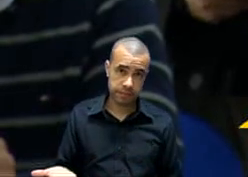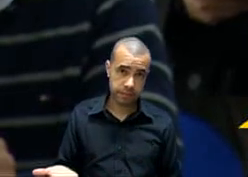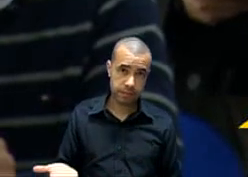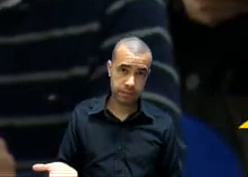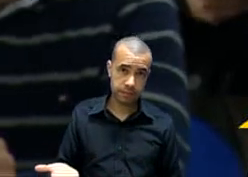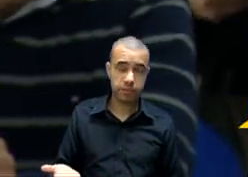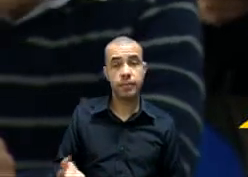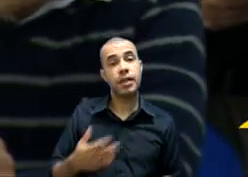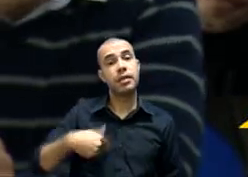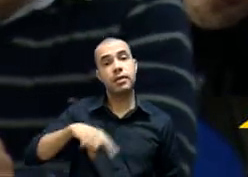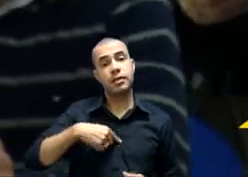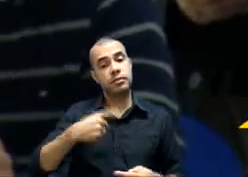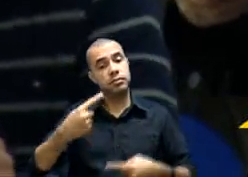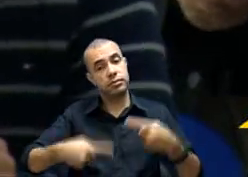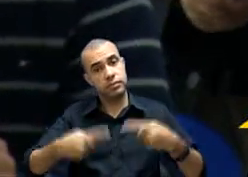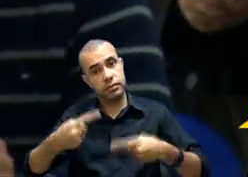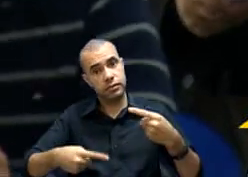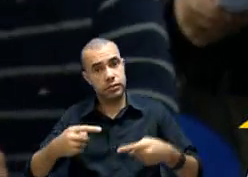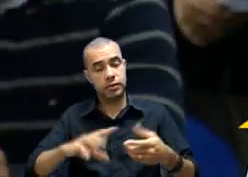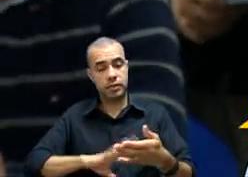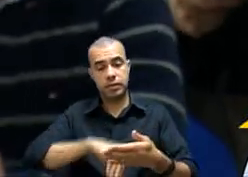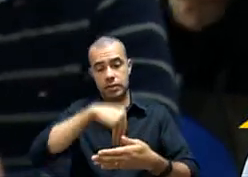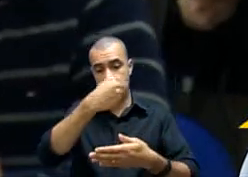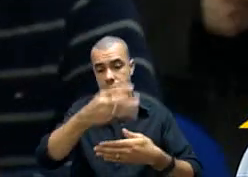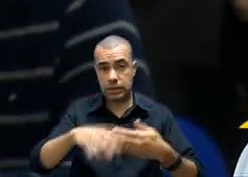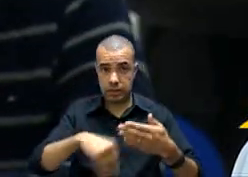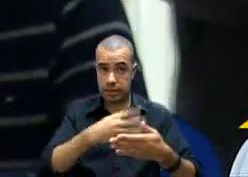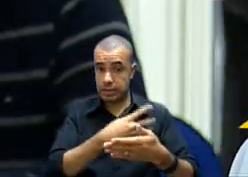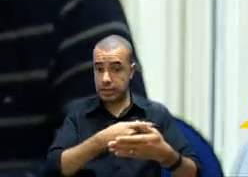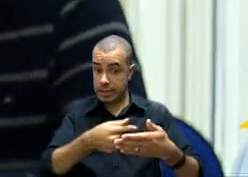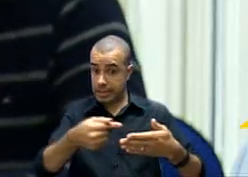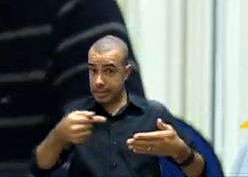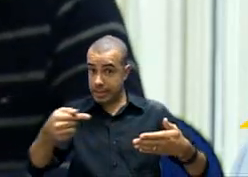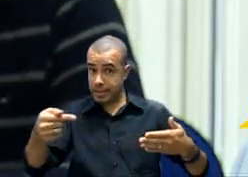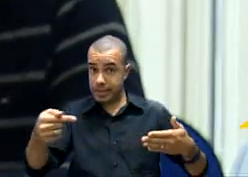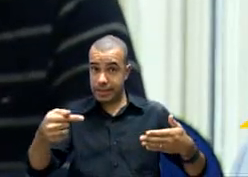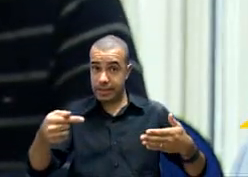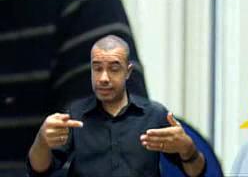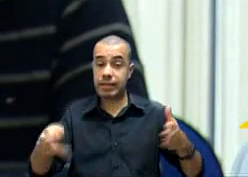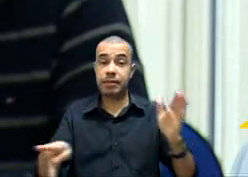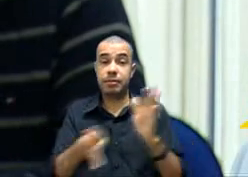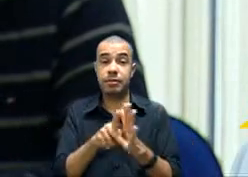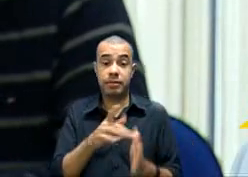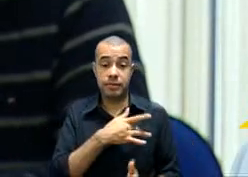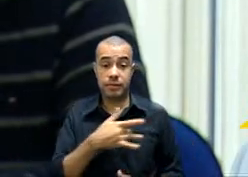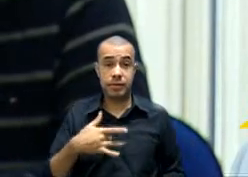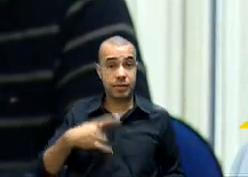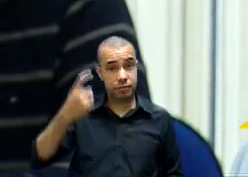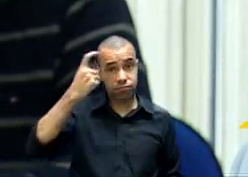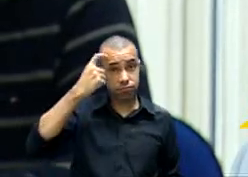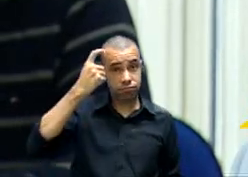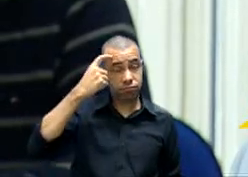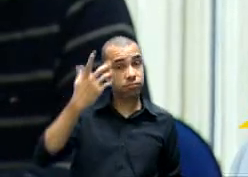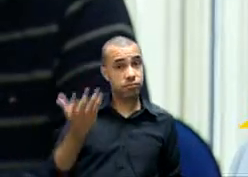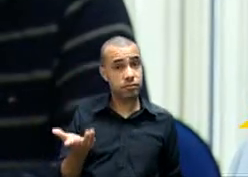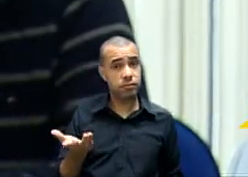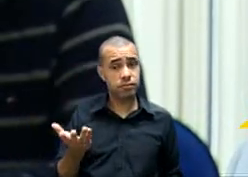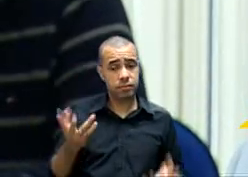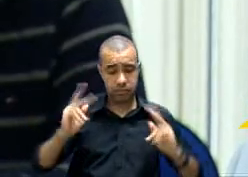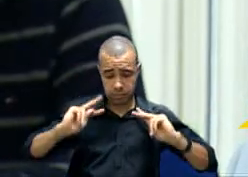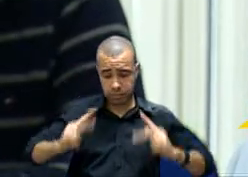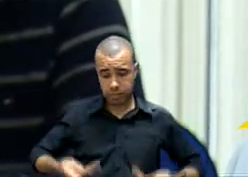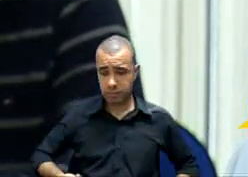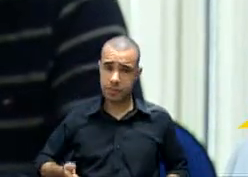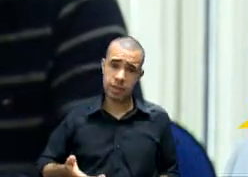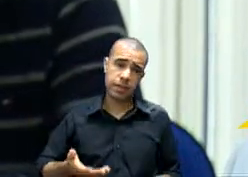debatemos uma Semana Municipal da Saúde Mental, nós debatemos como que esse ser humano, tanto na fase